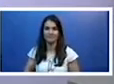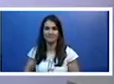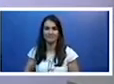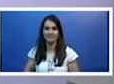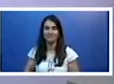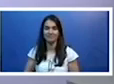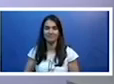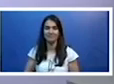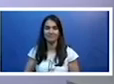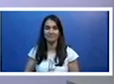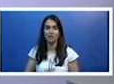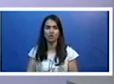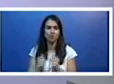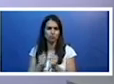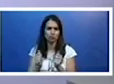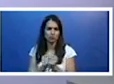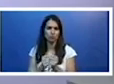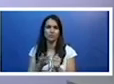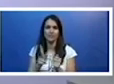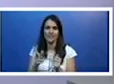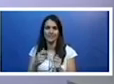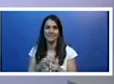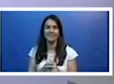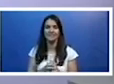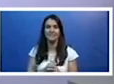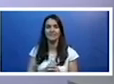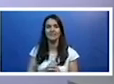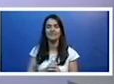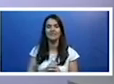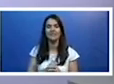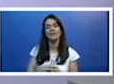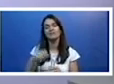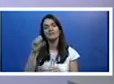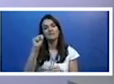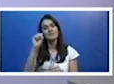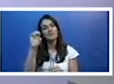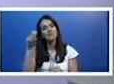um vai estar do lado do outro. Seno, cosseno e tangente vão estar perto.